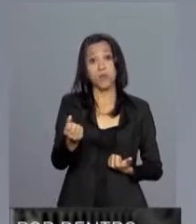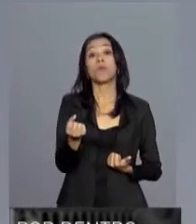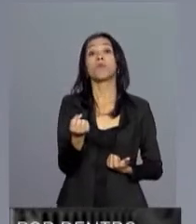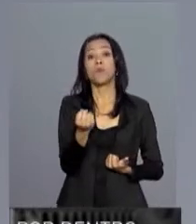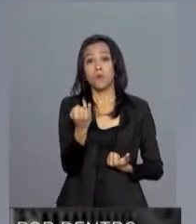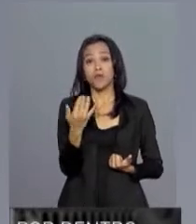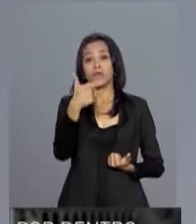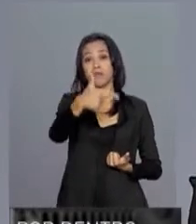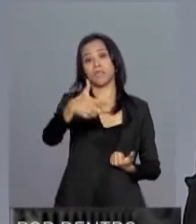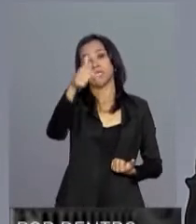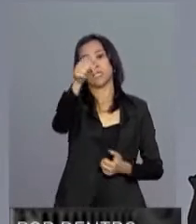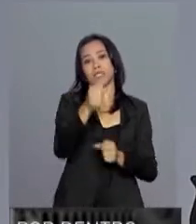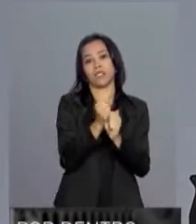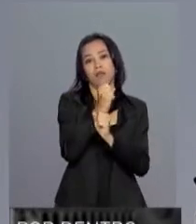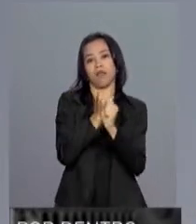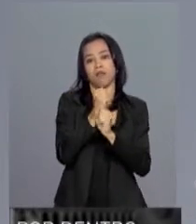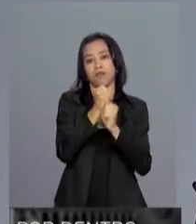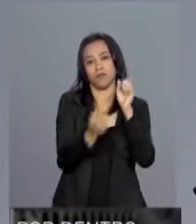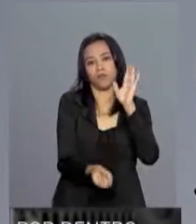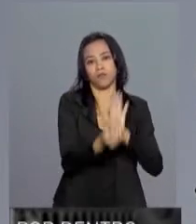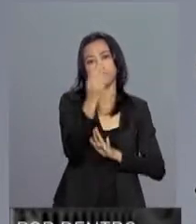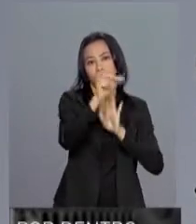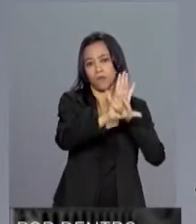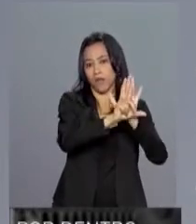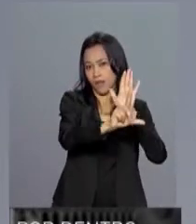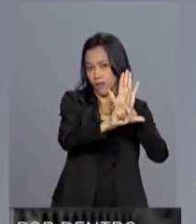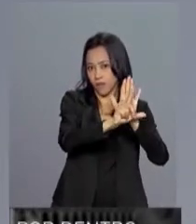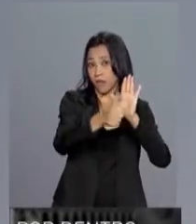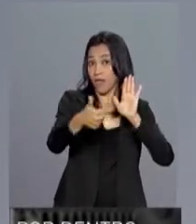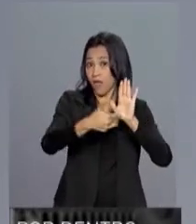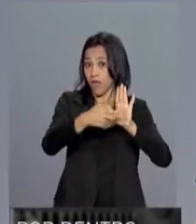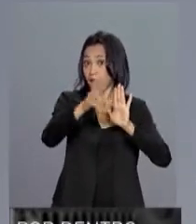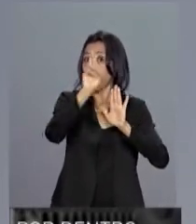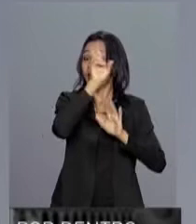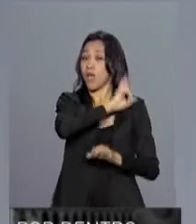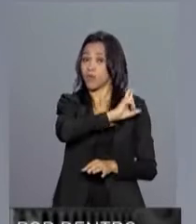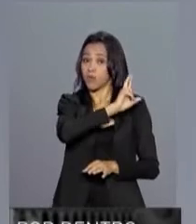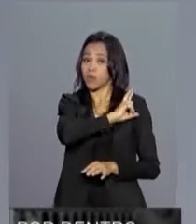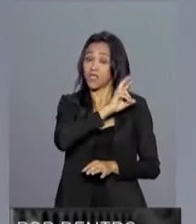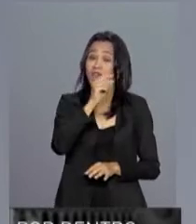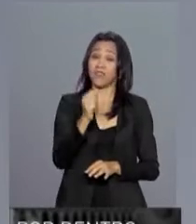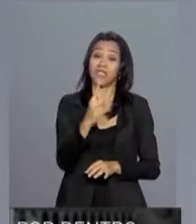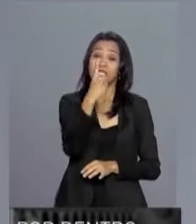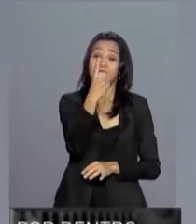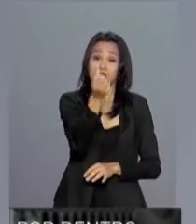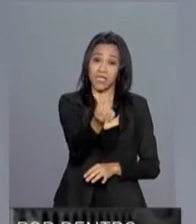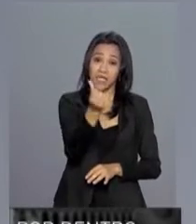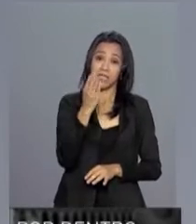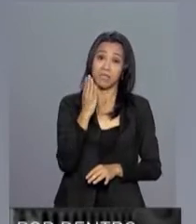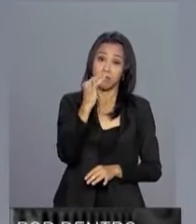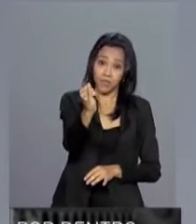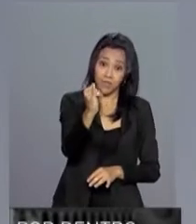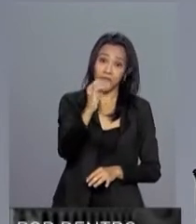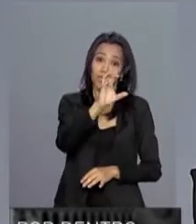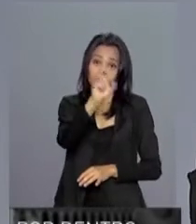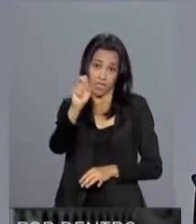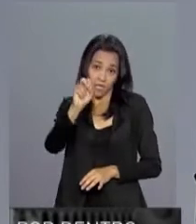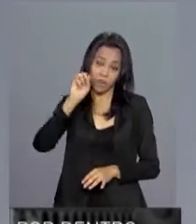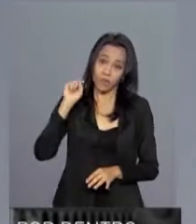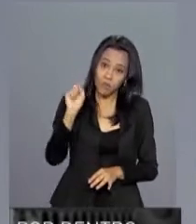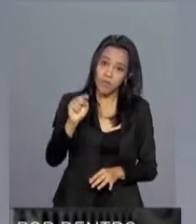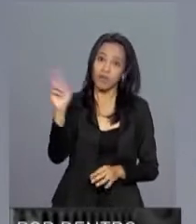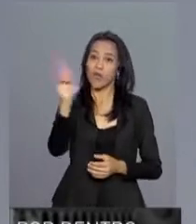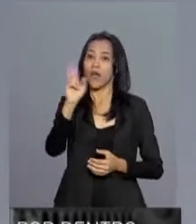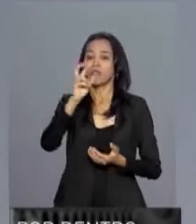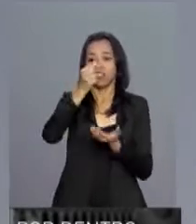existência ela foi responsável pela injeção 16 bilhões e meio de reais oriundos de